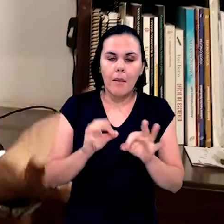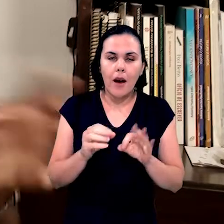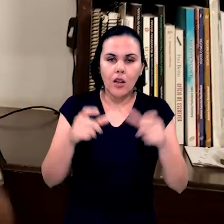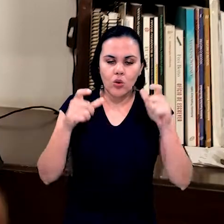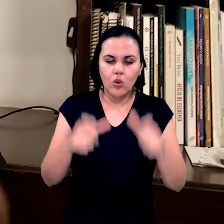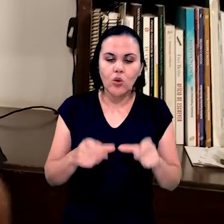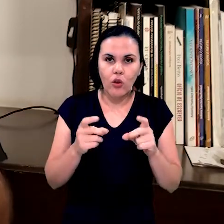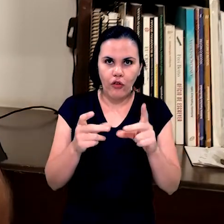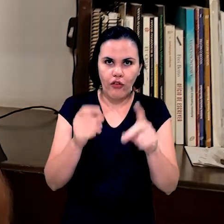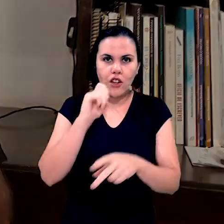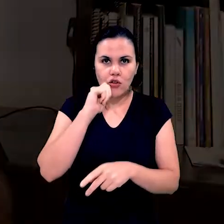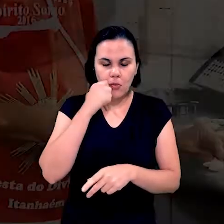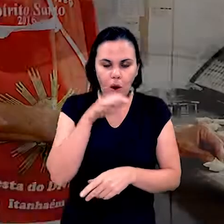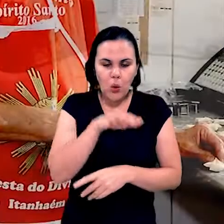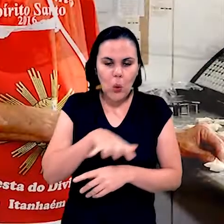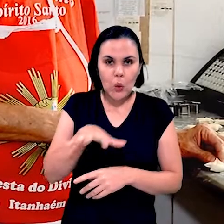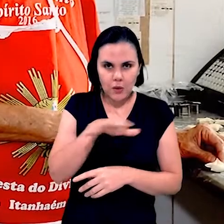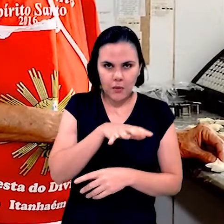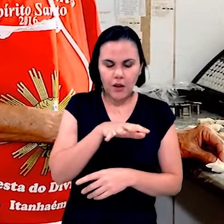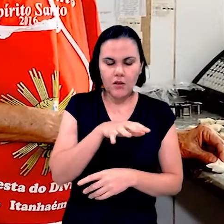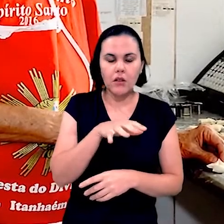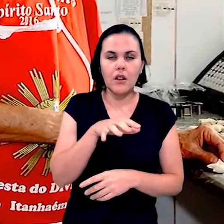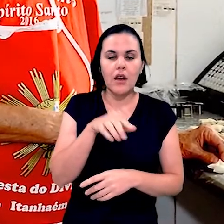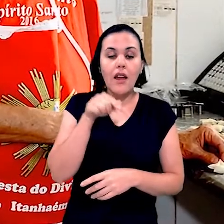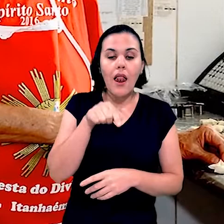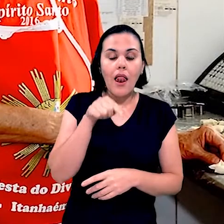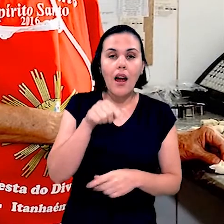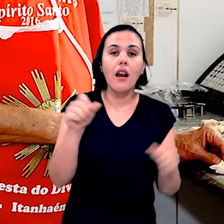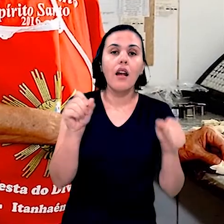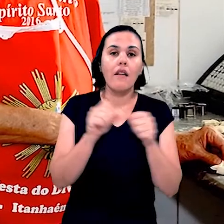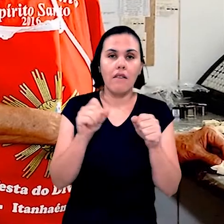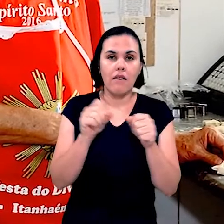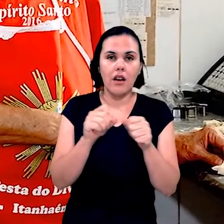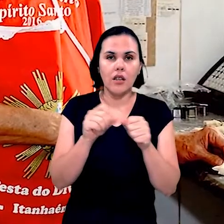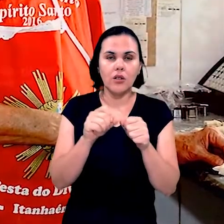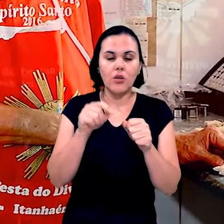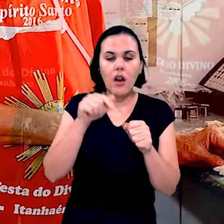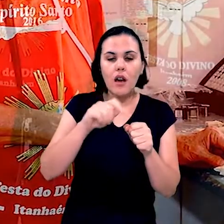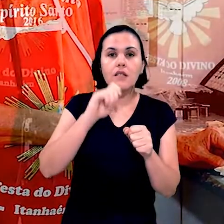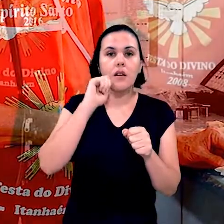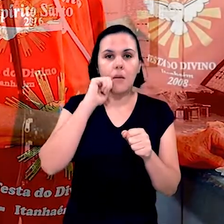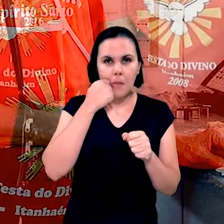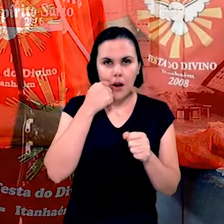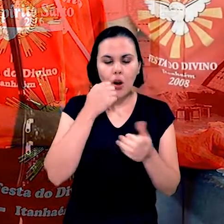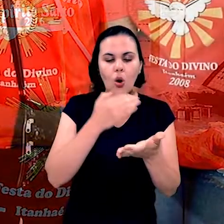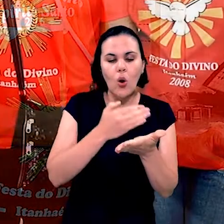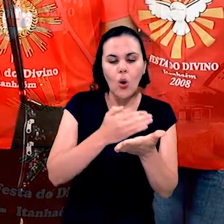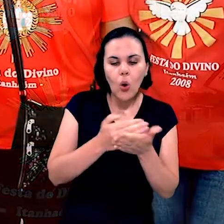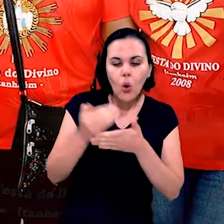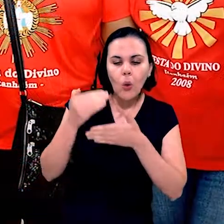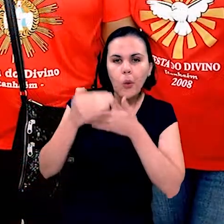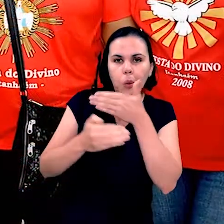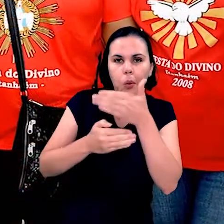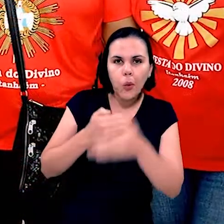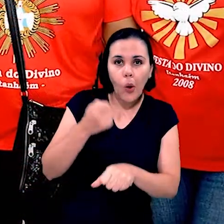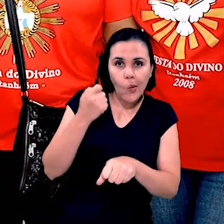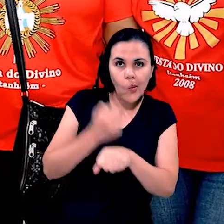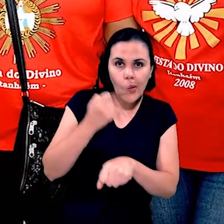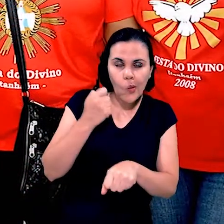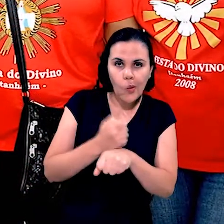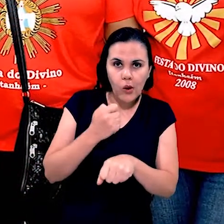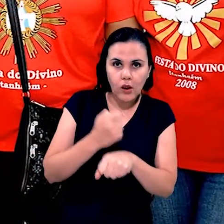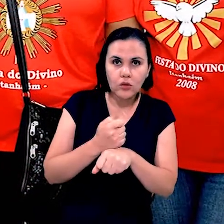aqui no sede, o espaço, né? E ali é feito este pão, que começa um processo